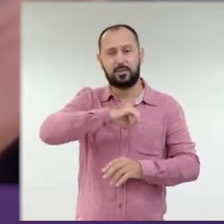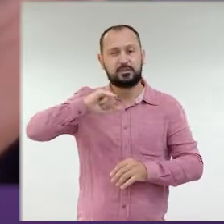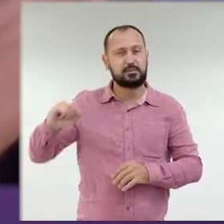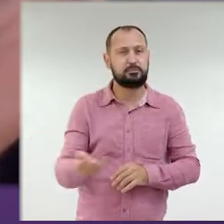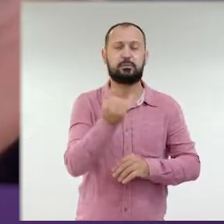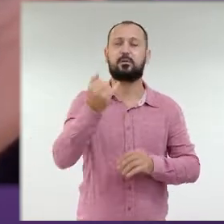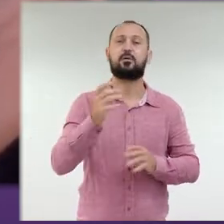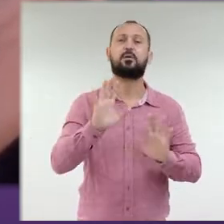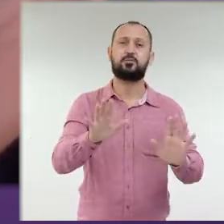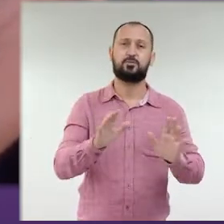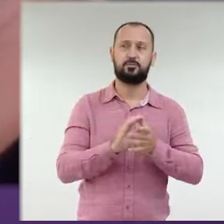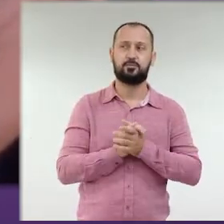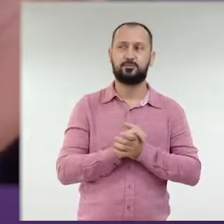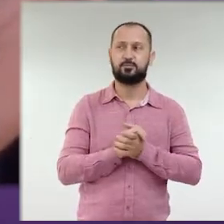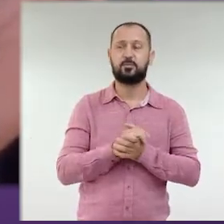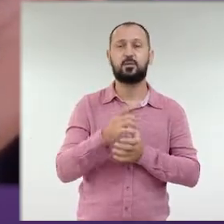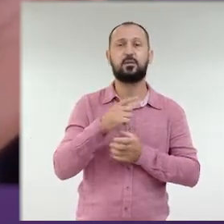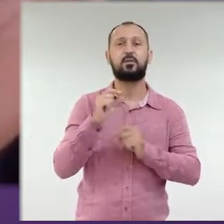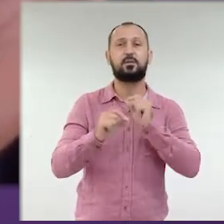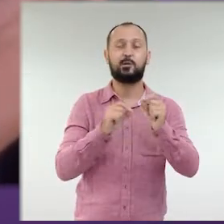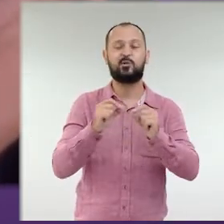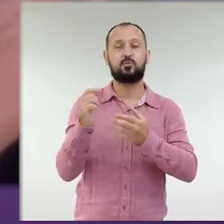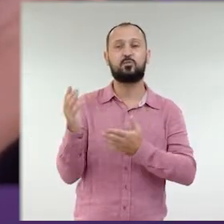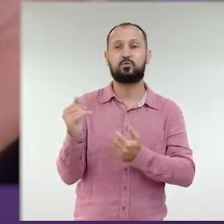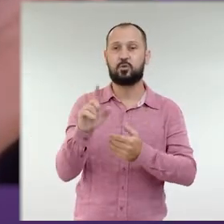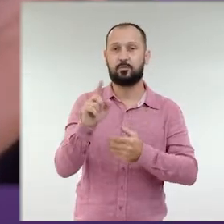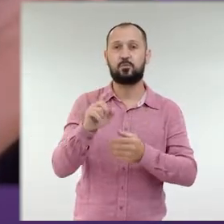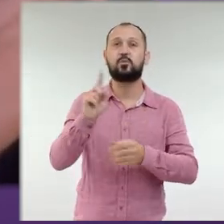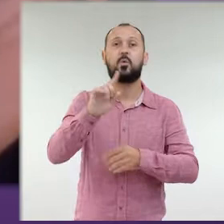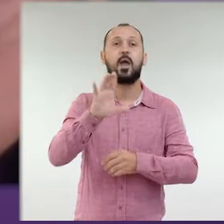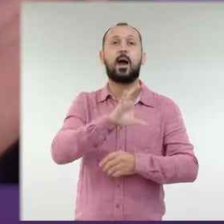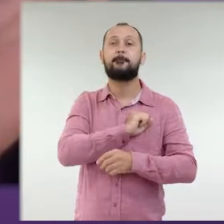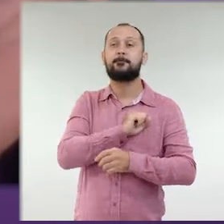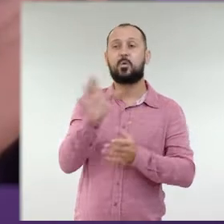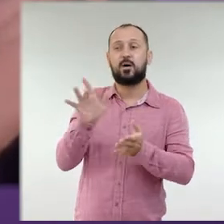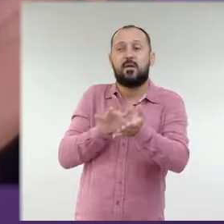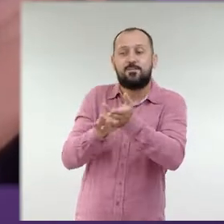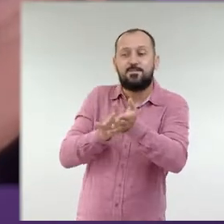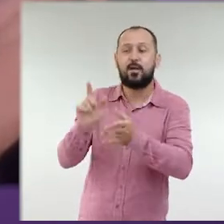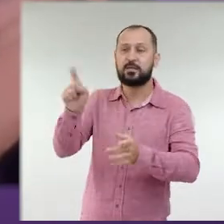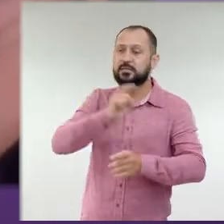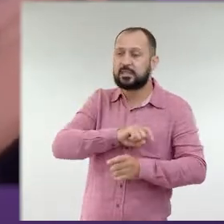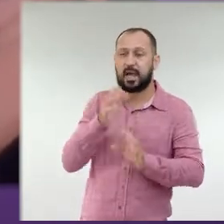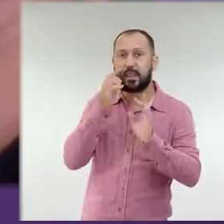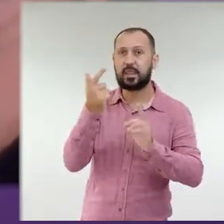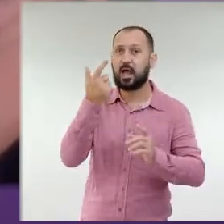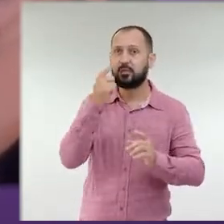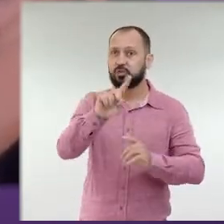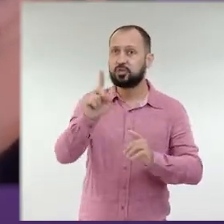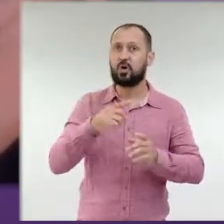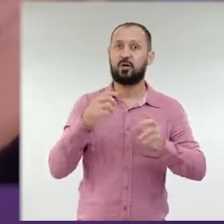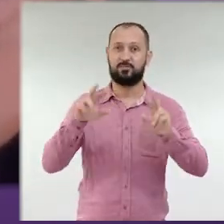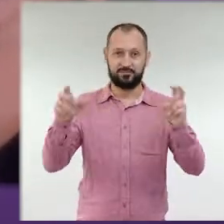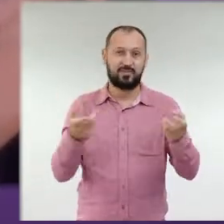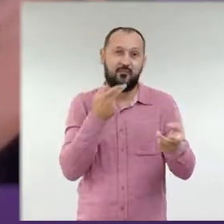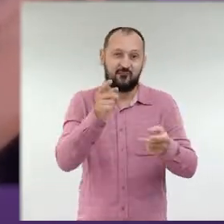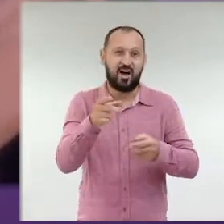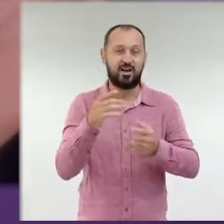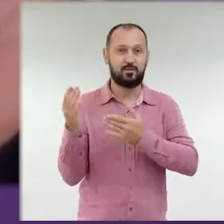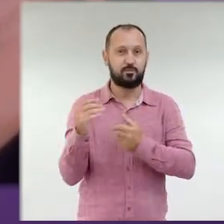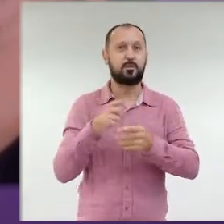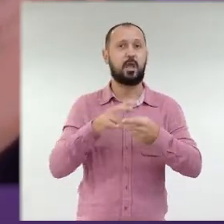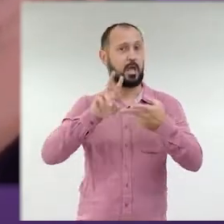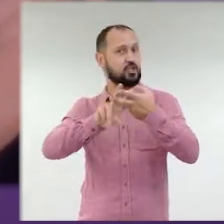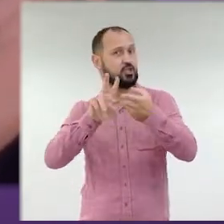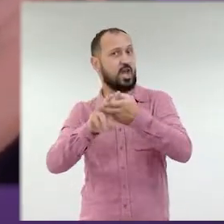abusivo. A gente tem um jargão com adolescentes, olha, não é amor, é cilada. Cuidado, isso não vai acabar